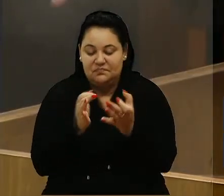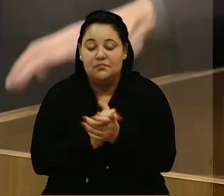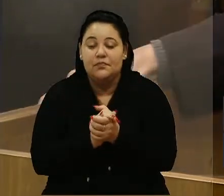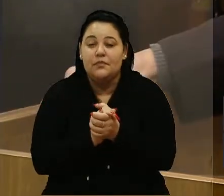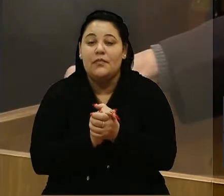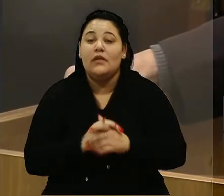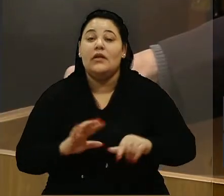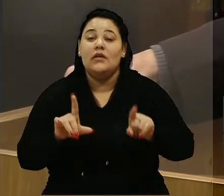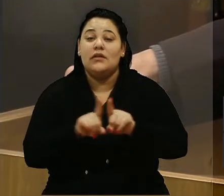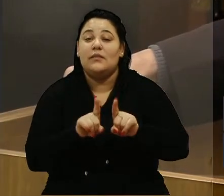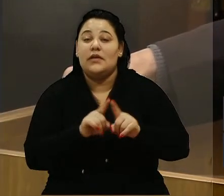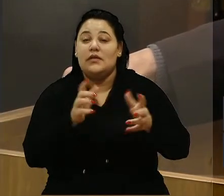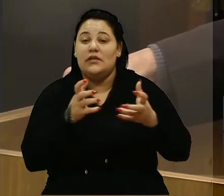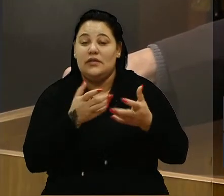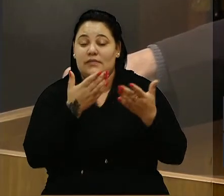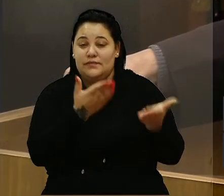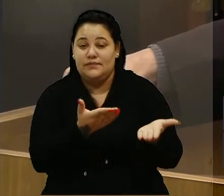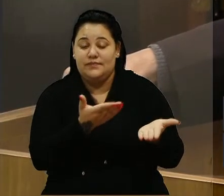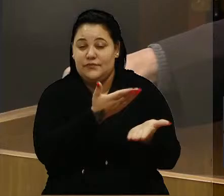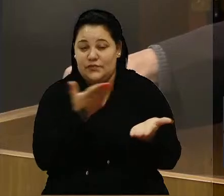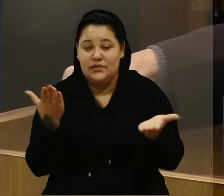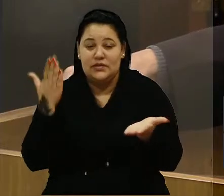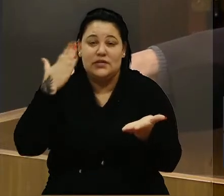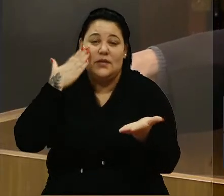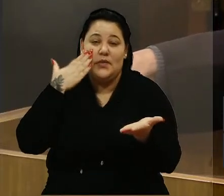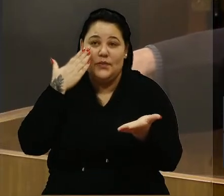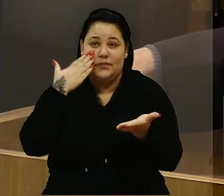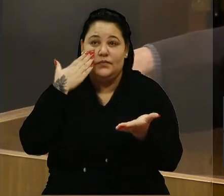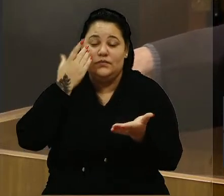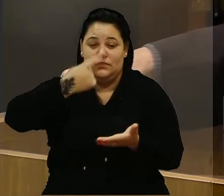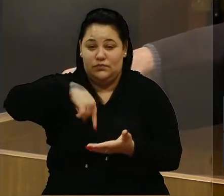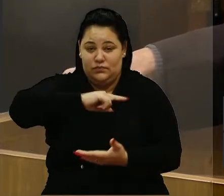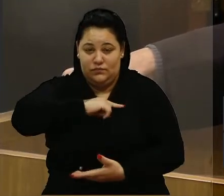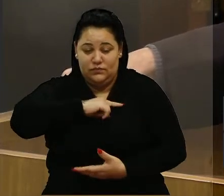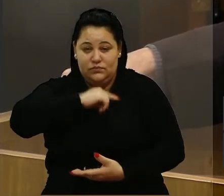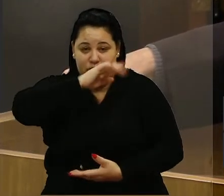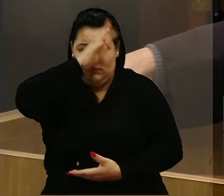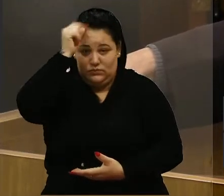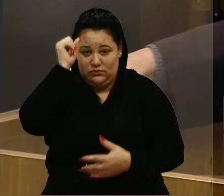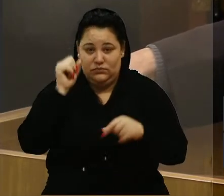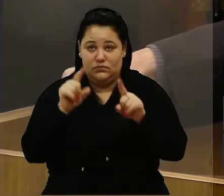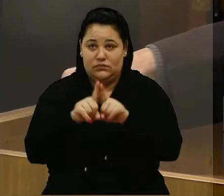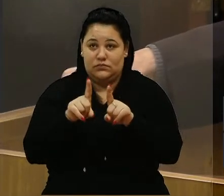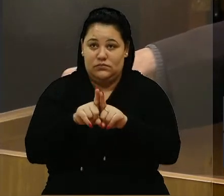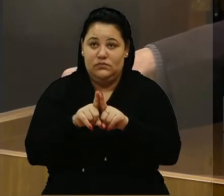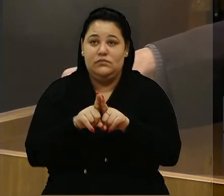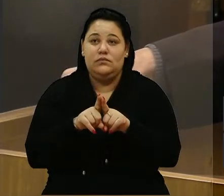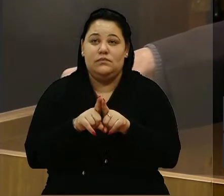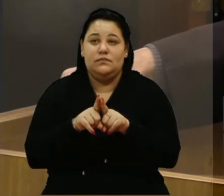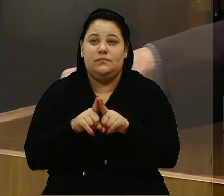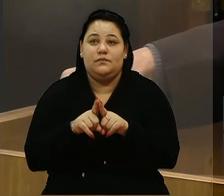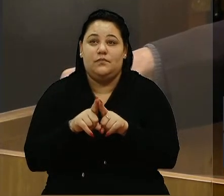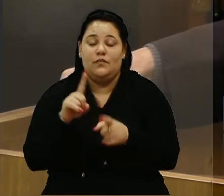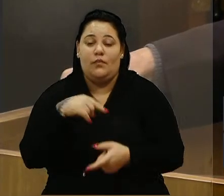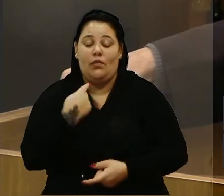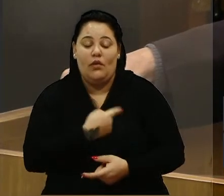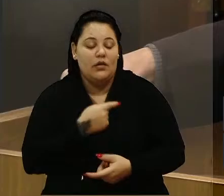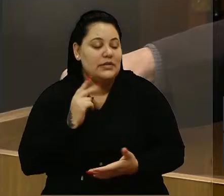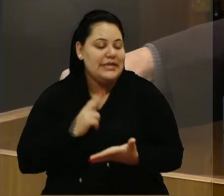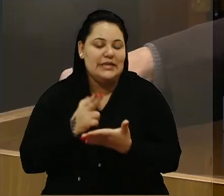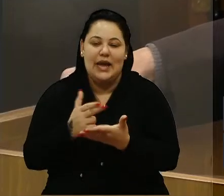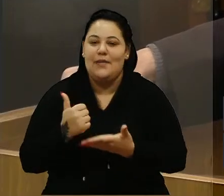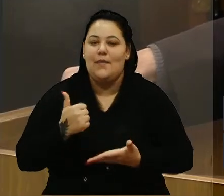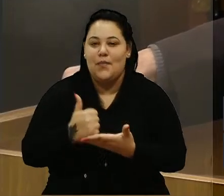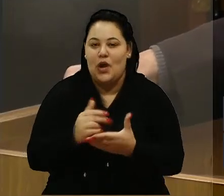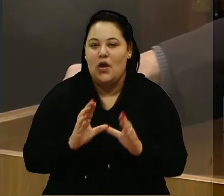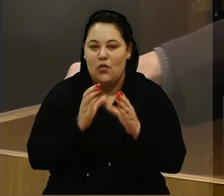aqui, para conhecimento das autoridades do nosso município, que vamos sempre apoiar o Corpo de